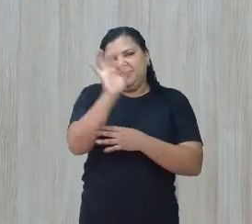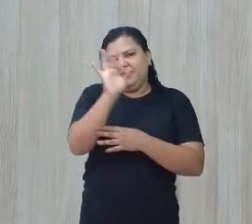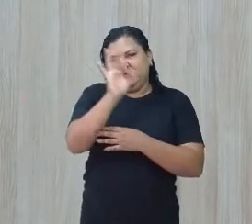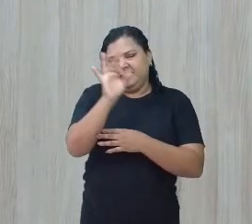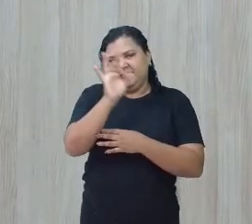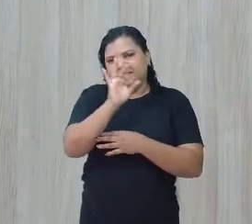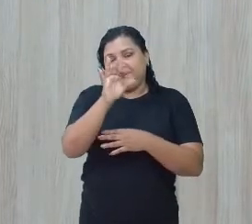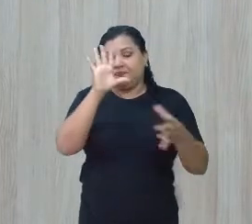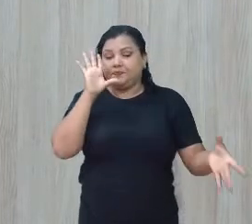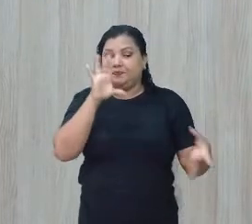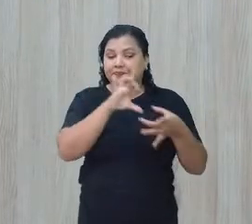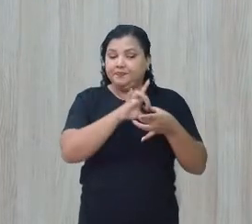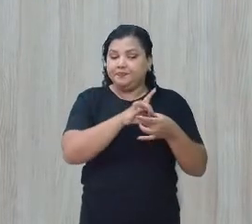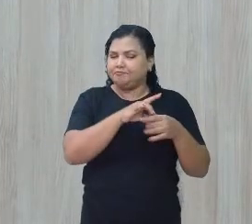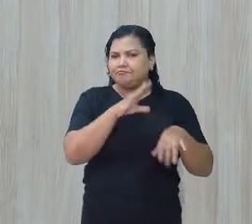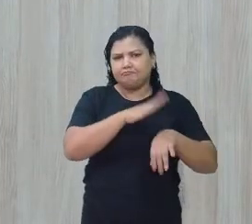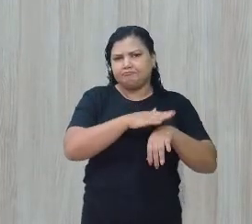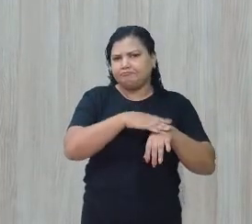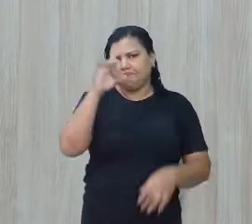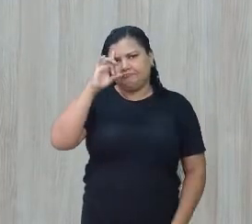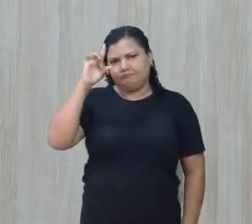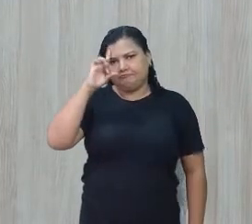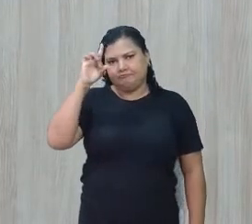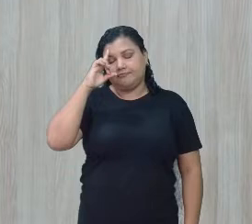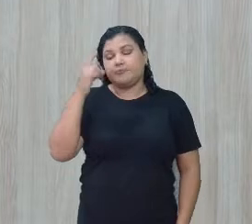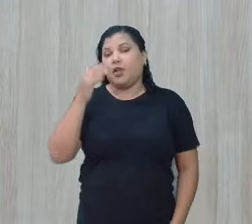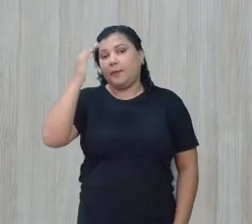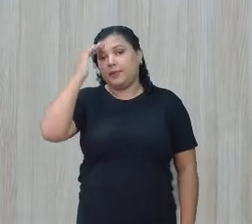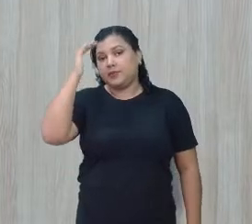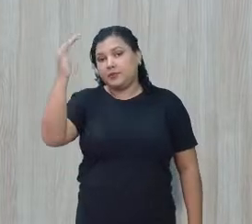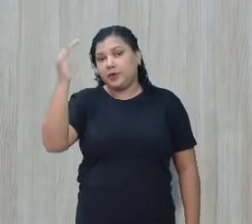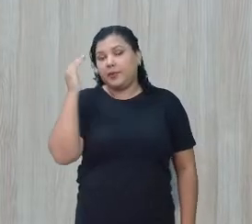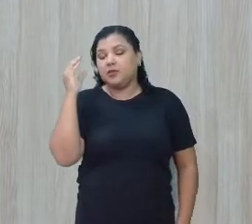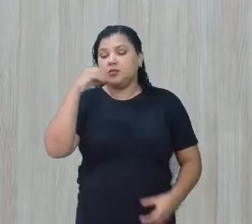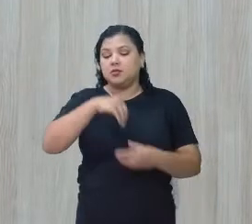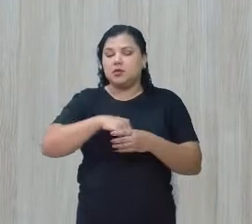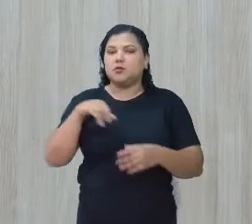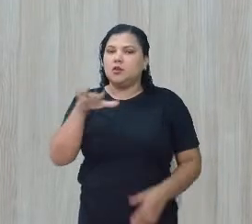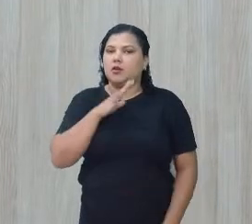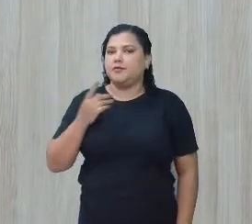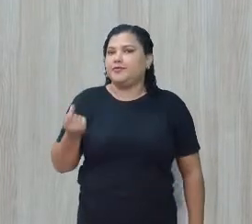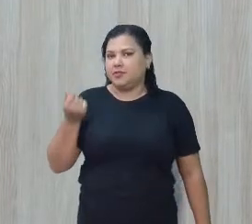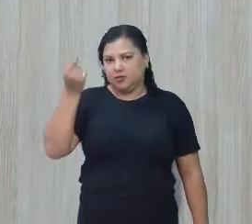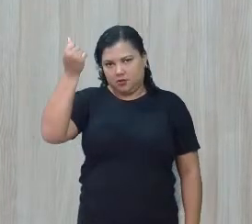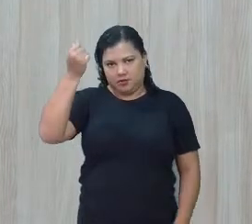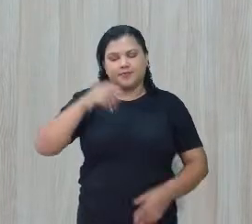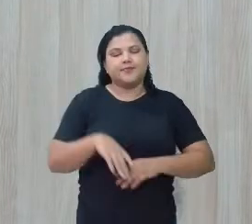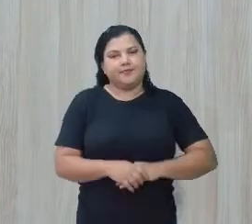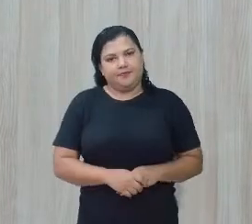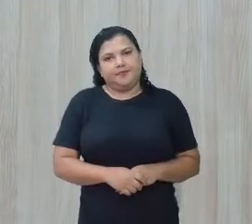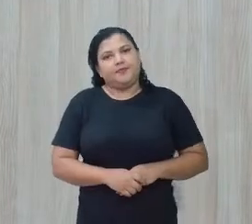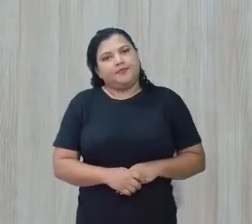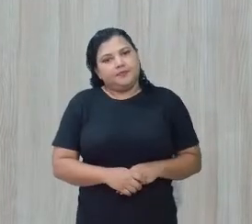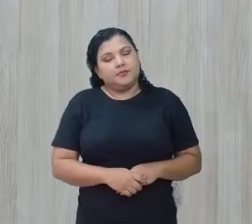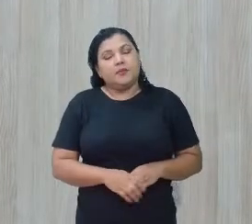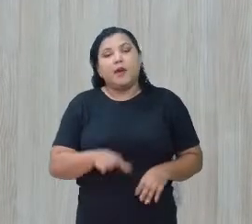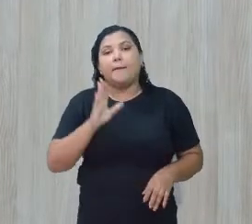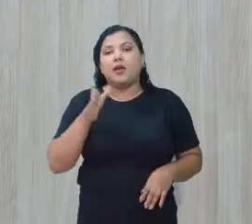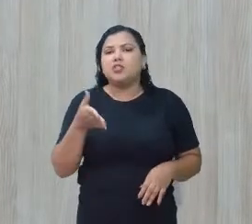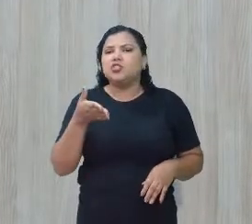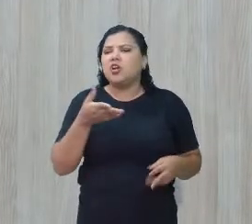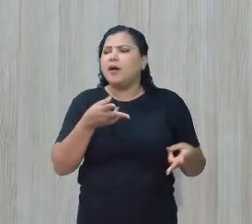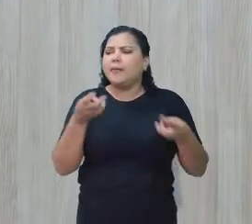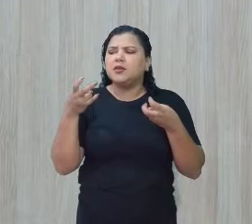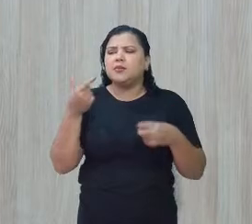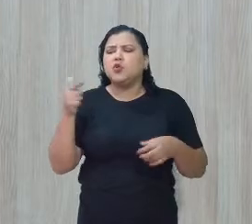porcentagem atrelada às situações do nosso cotidiano, principalmente envolvendo a parte financeira. Mas a gente já trabalhou em outras situações